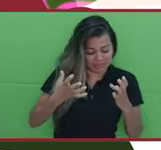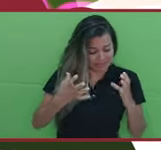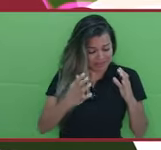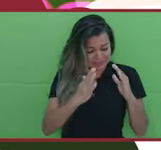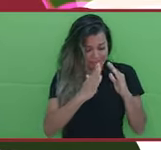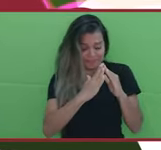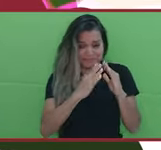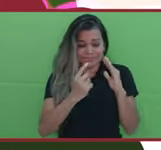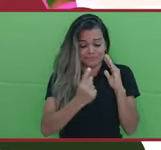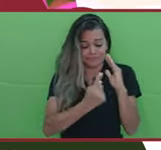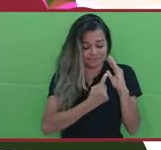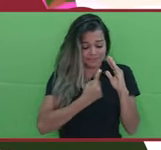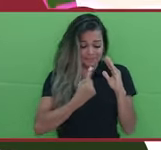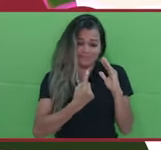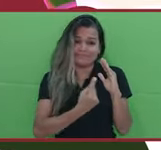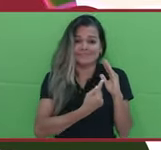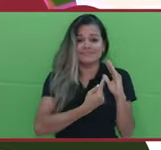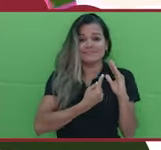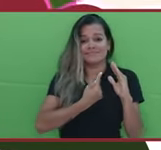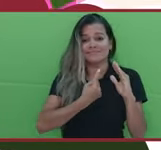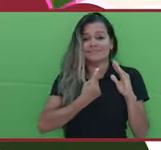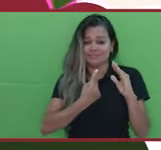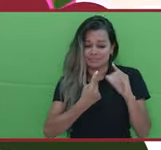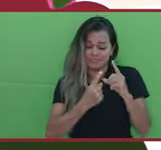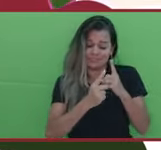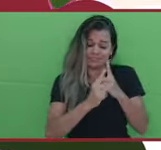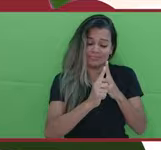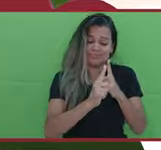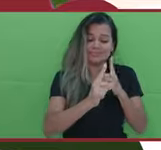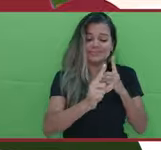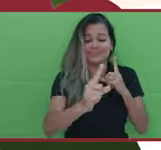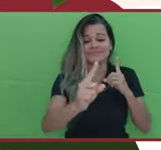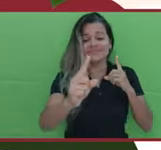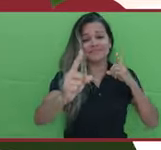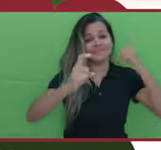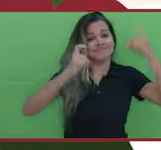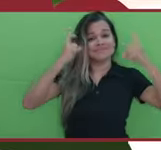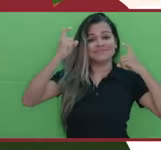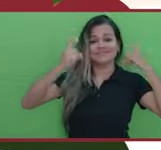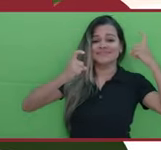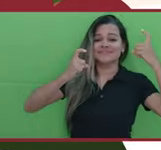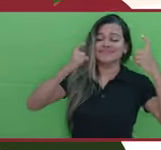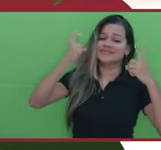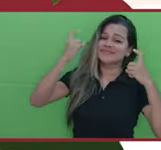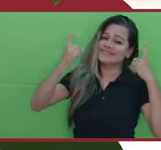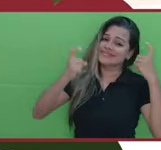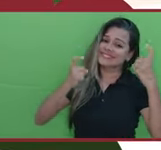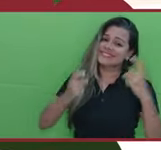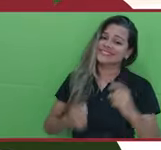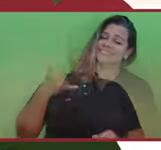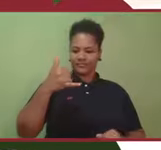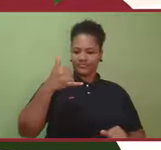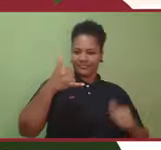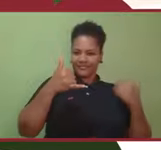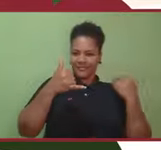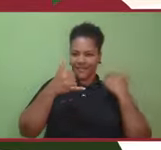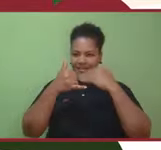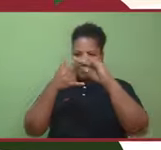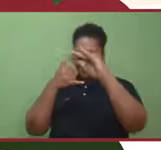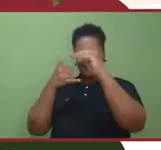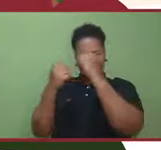sentirmos sozinhos. Distantes, estamos todos preocupados. Melhor